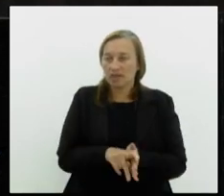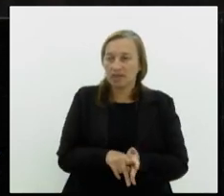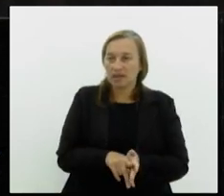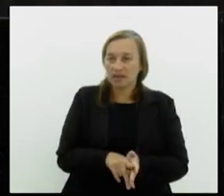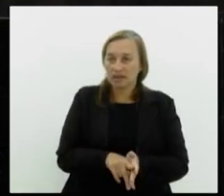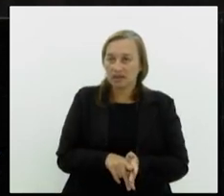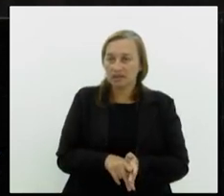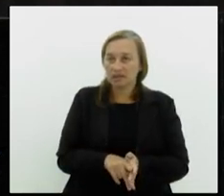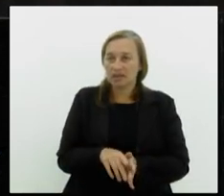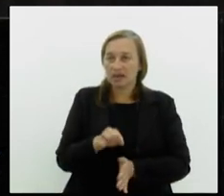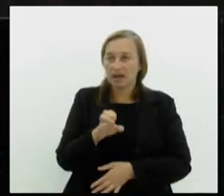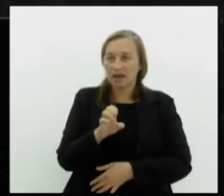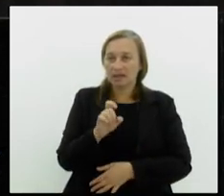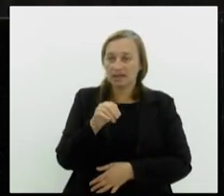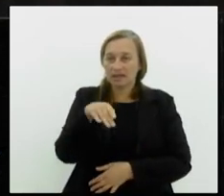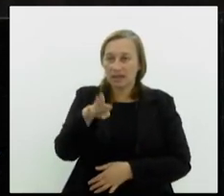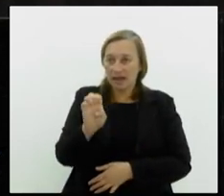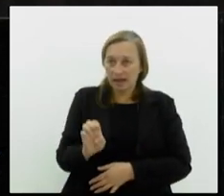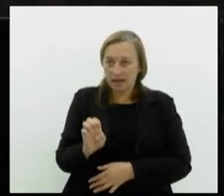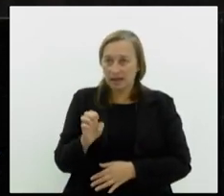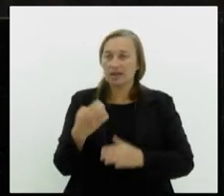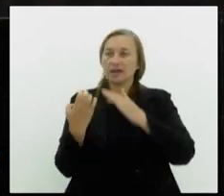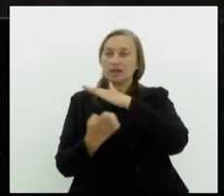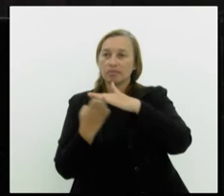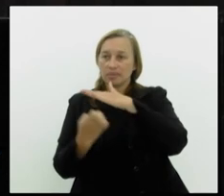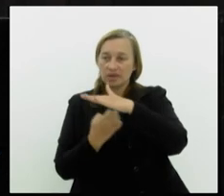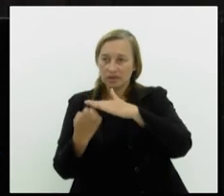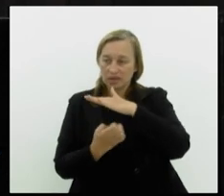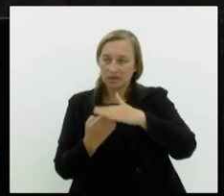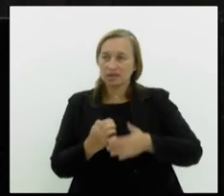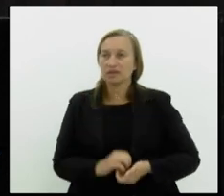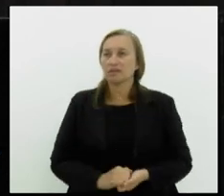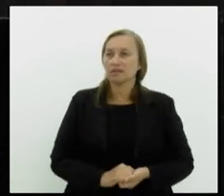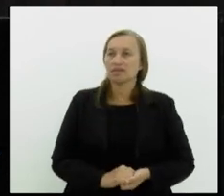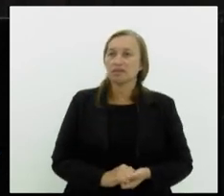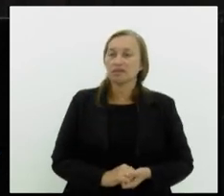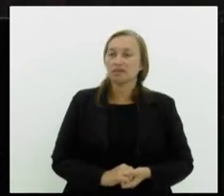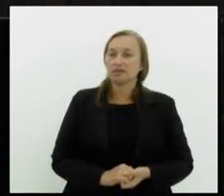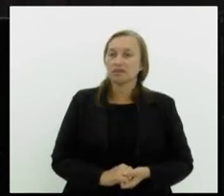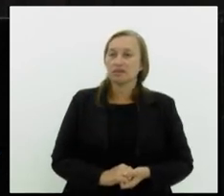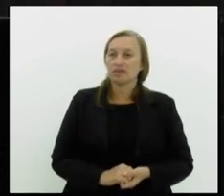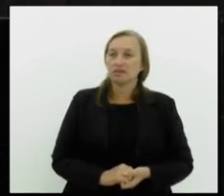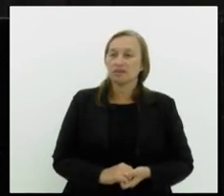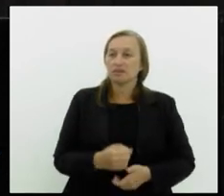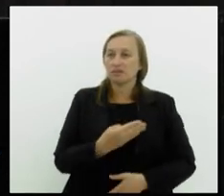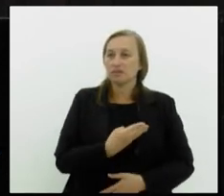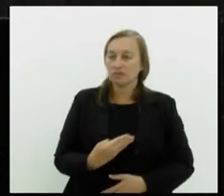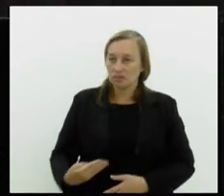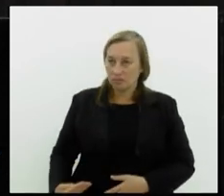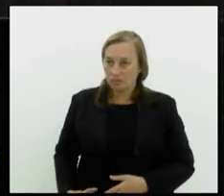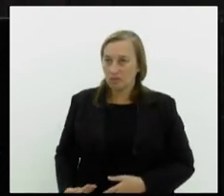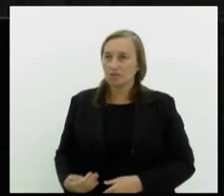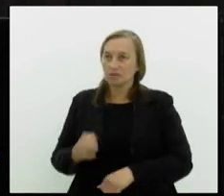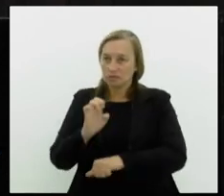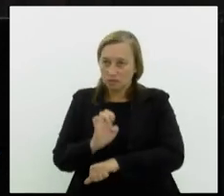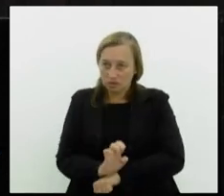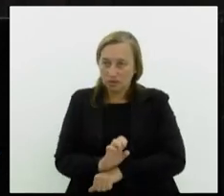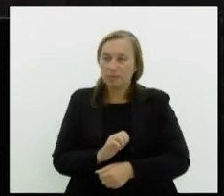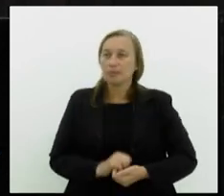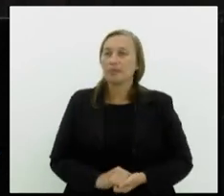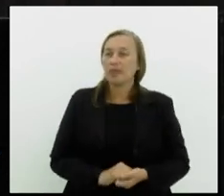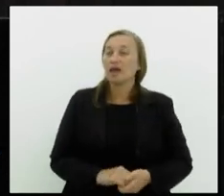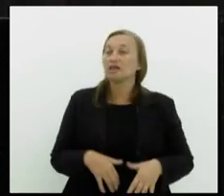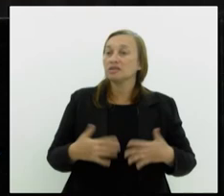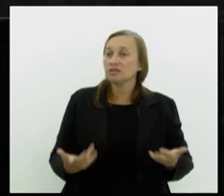poder concedente e acionista majoritário é o governo do Estado. Então,